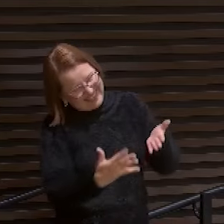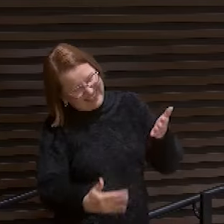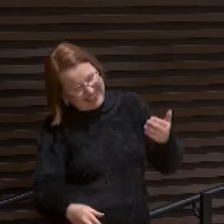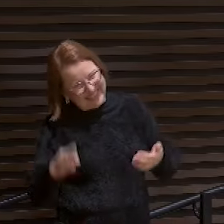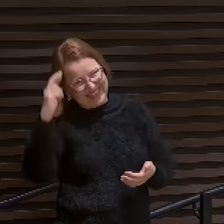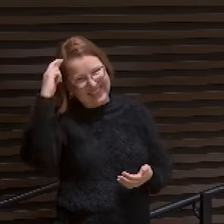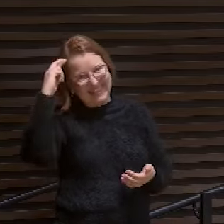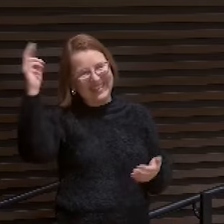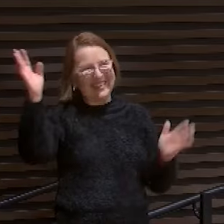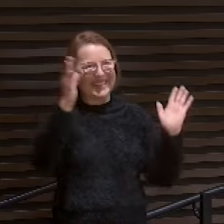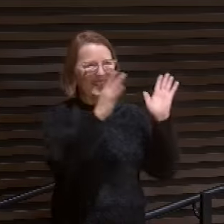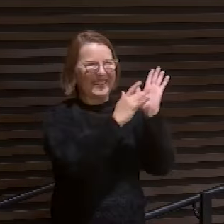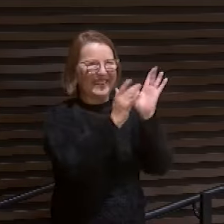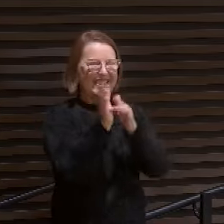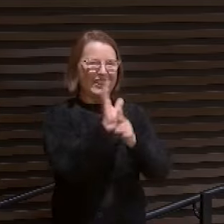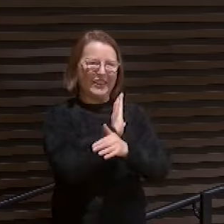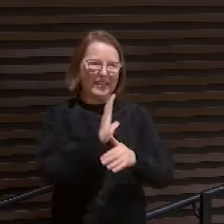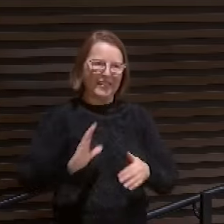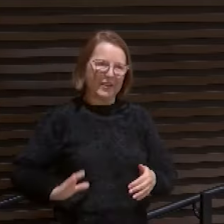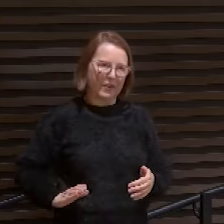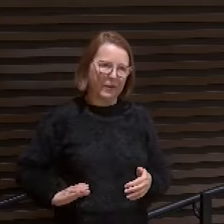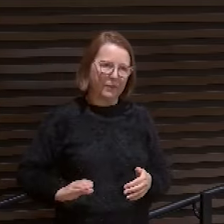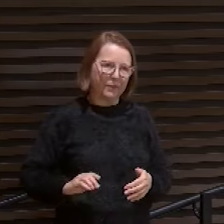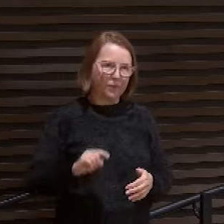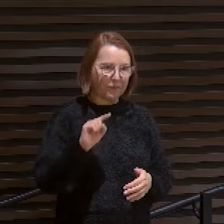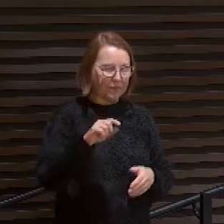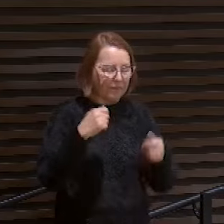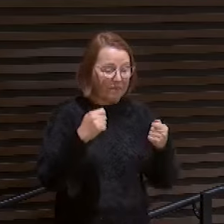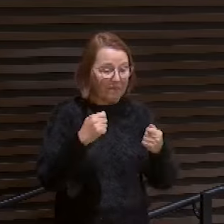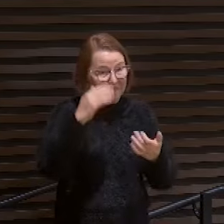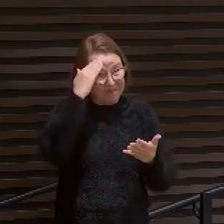Cristo. Você tem que tomar posse disso, meu irmão.